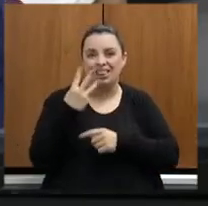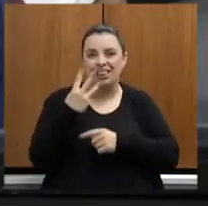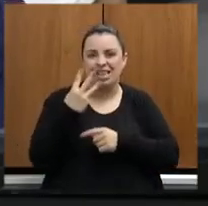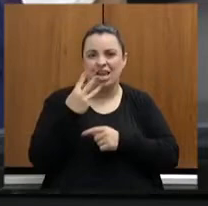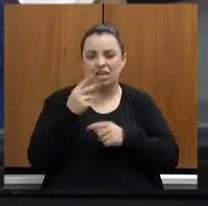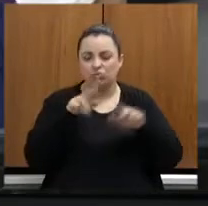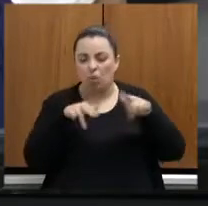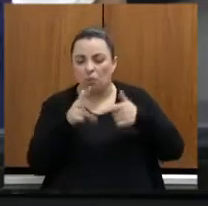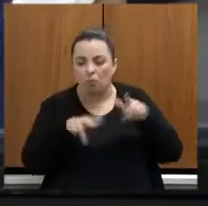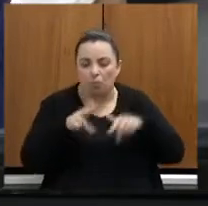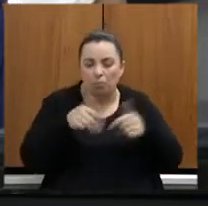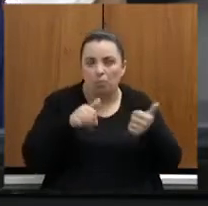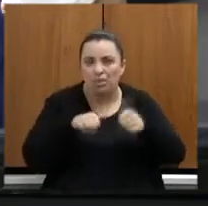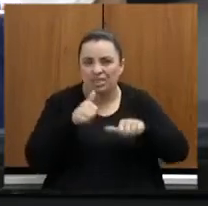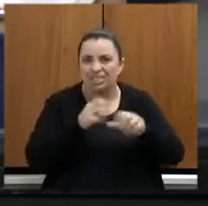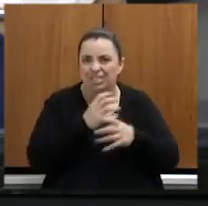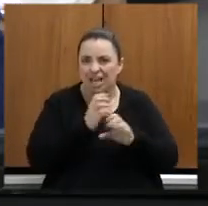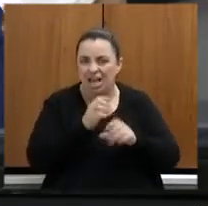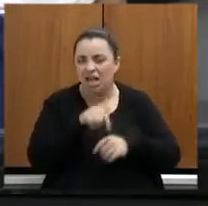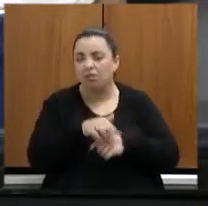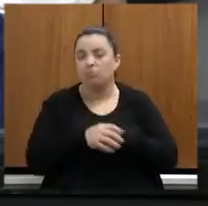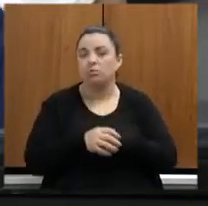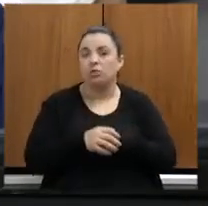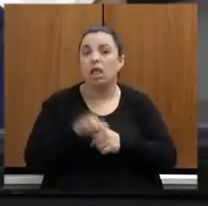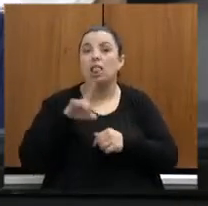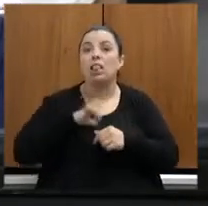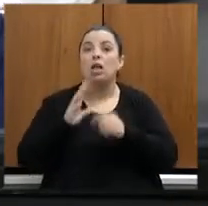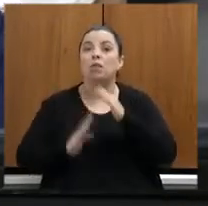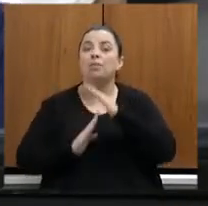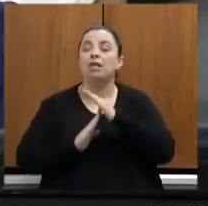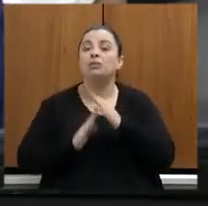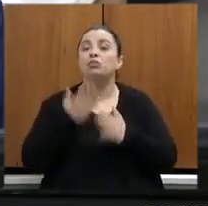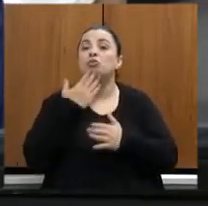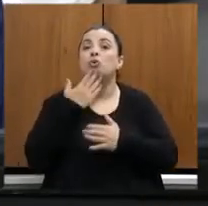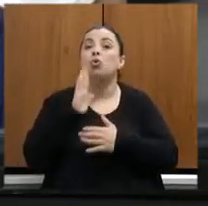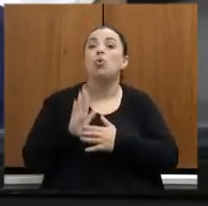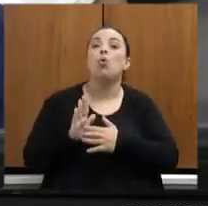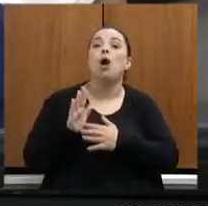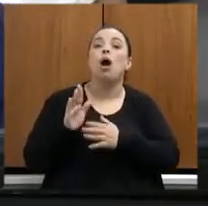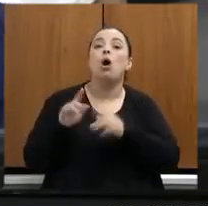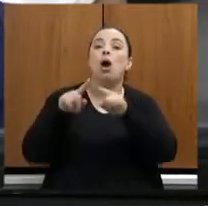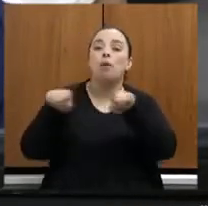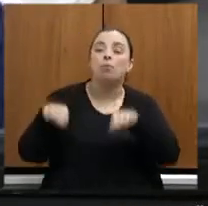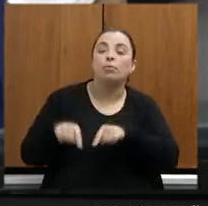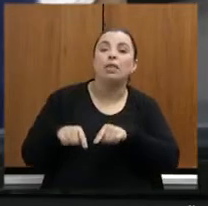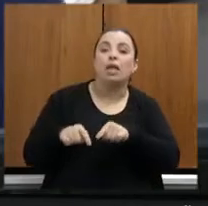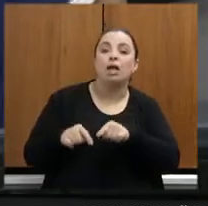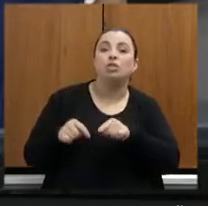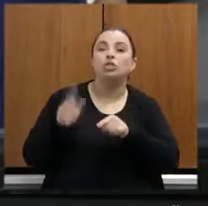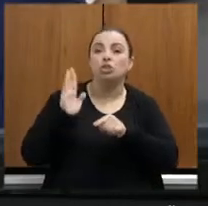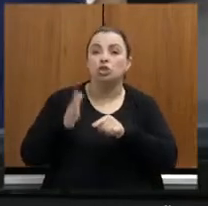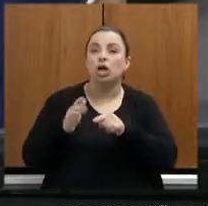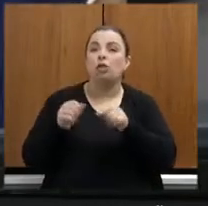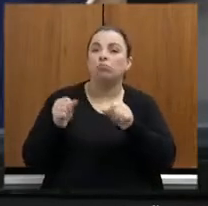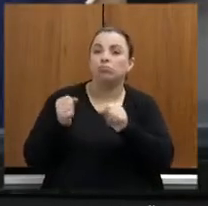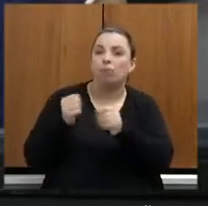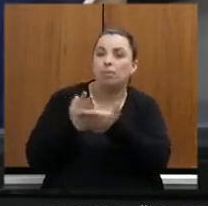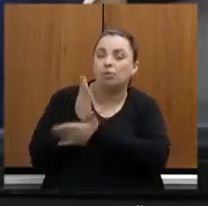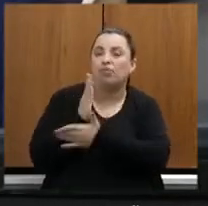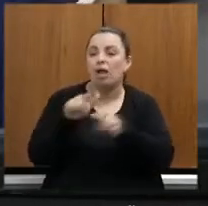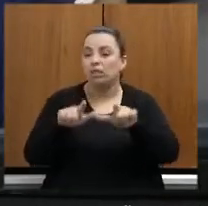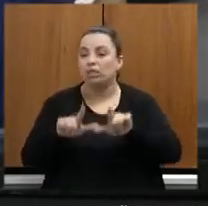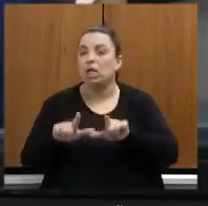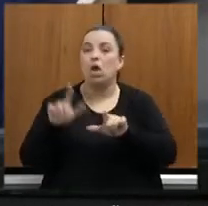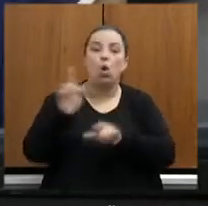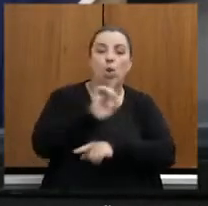propriedade existe uma questão de limitação de trânsito de propriedades certificadas para propriedade não certificada se o que é pecuarista seu